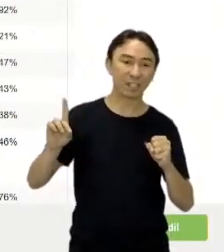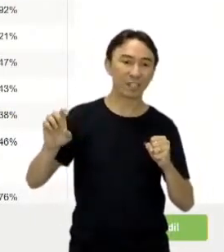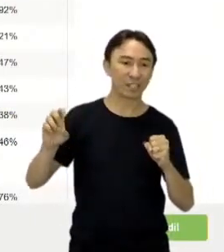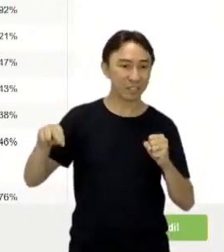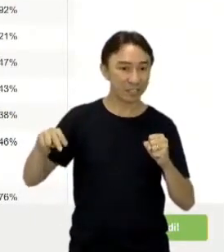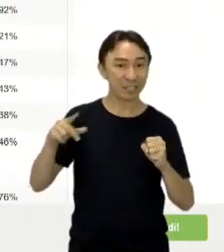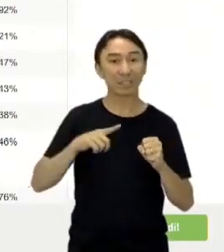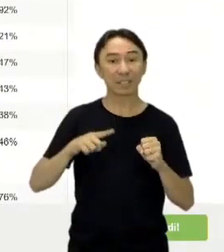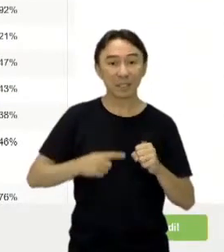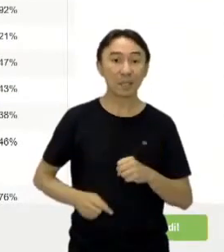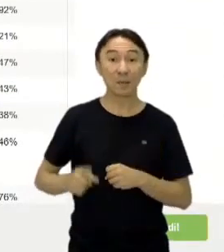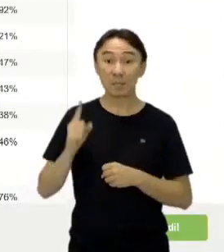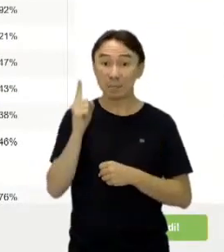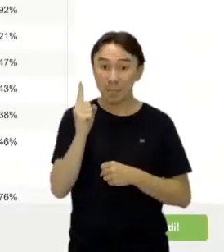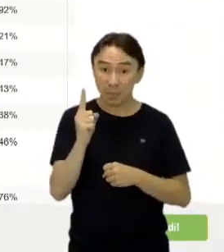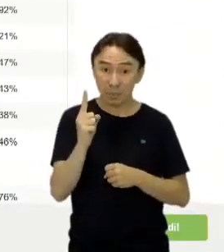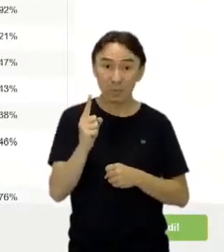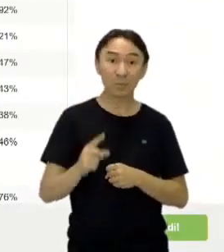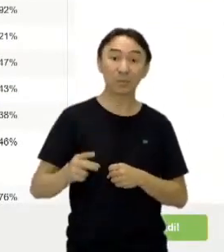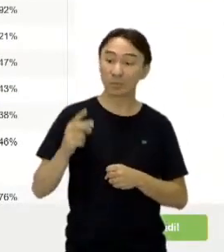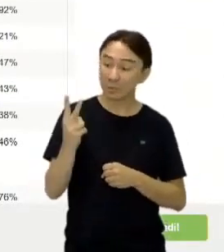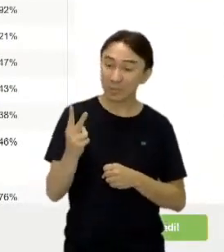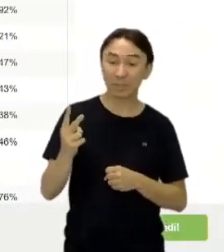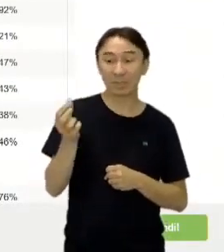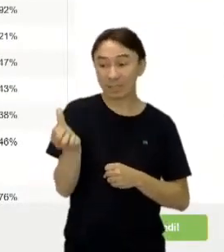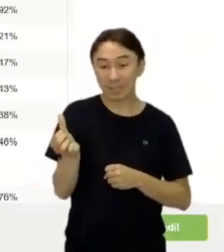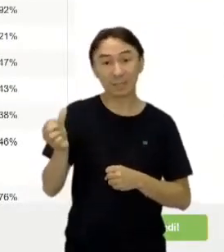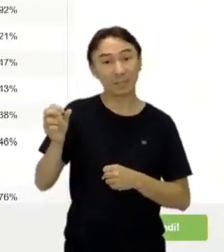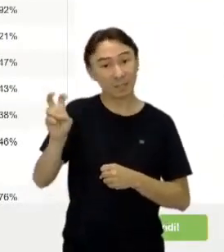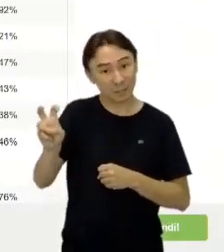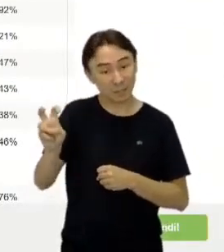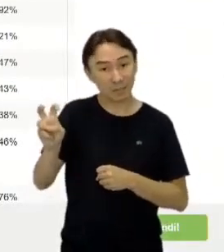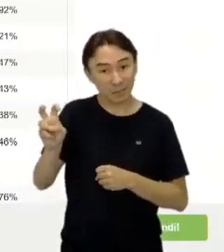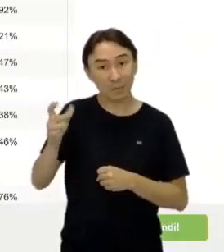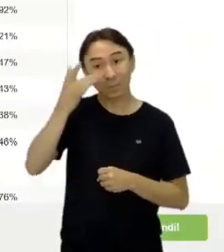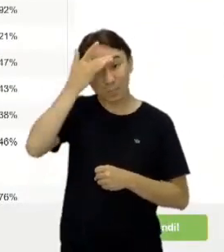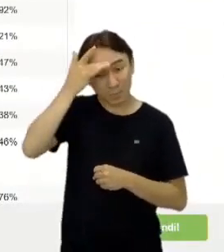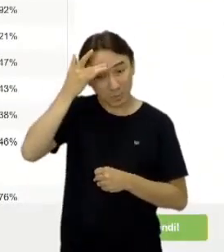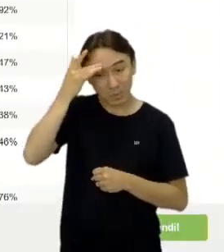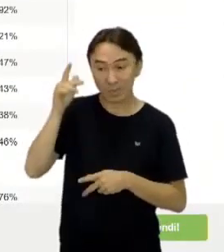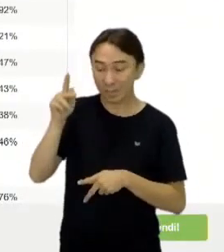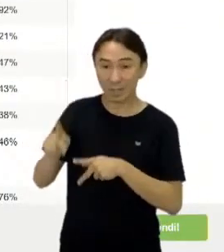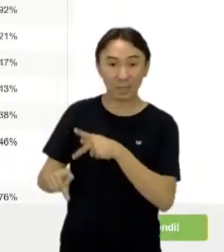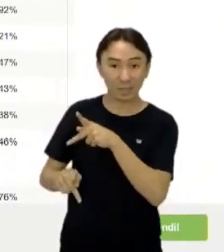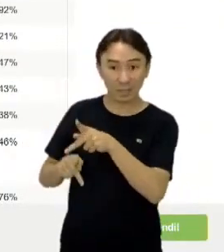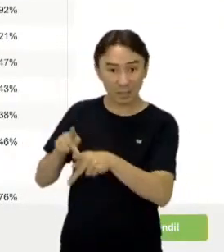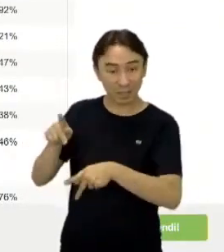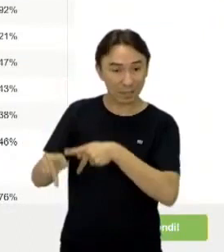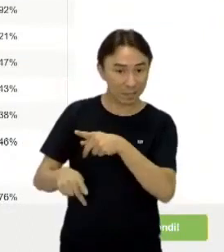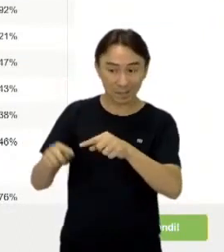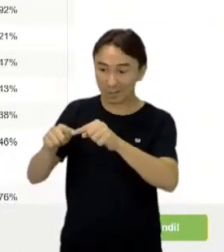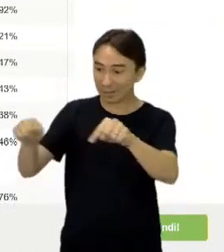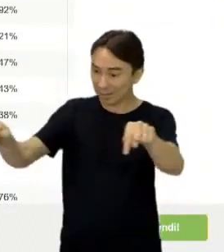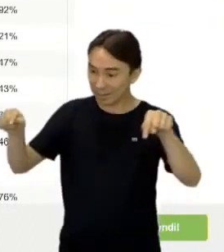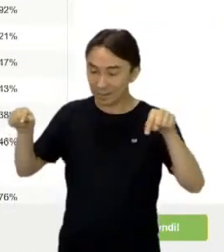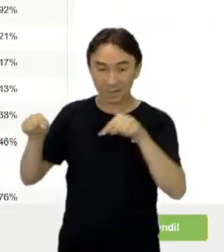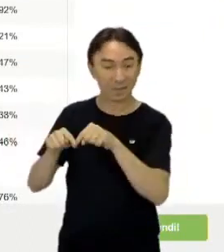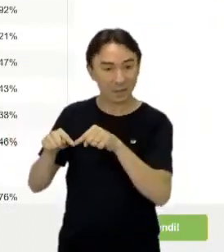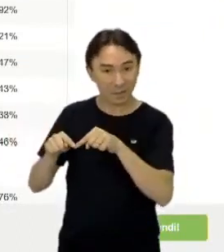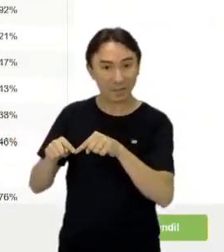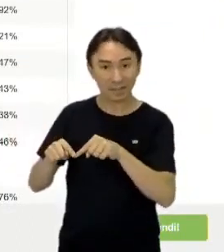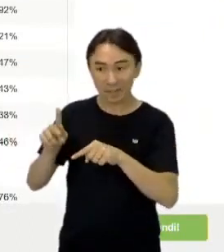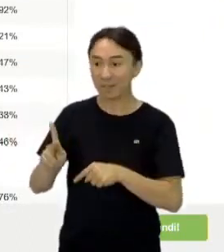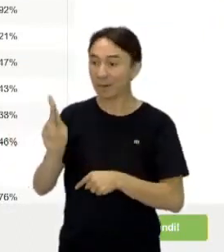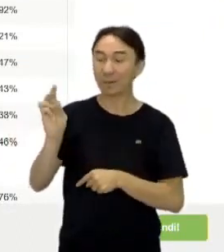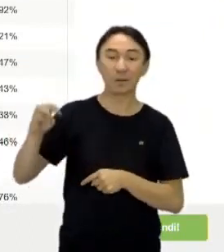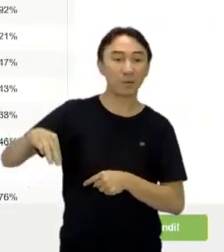1.265 habitantes por quilômetro quadrado. Por quê? Porque o território é pequeno, olha lá. Olhando do lado direito da